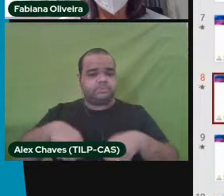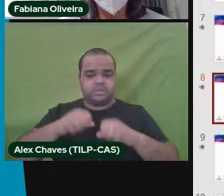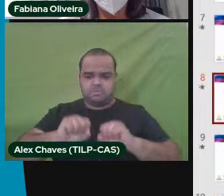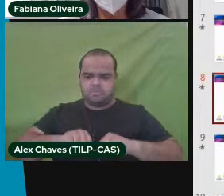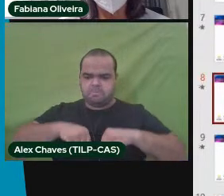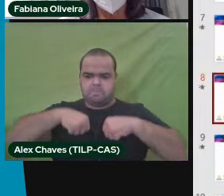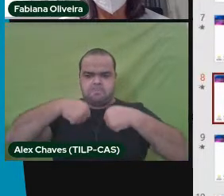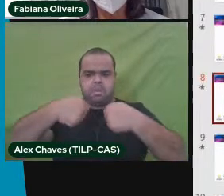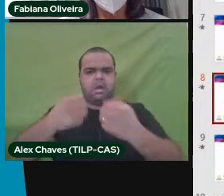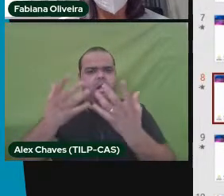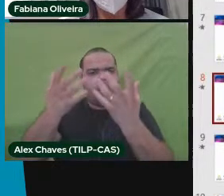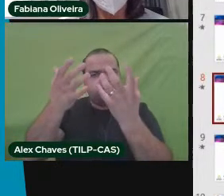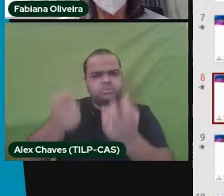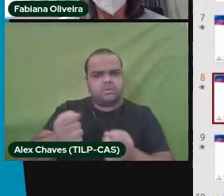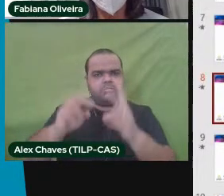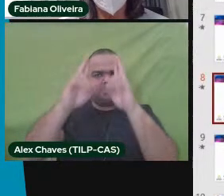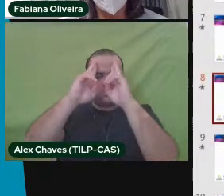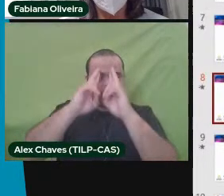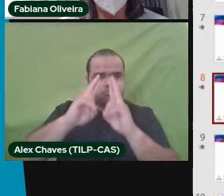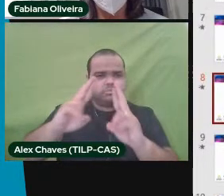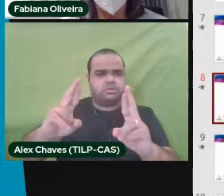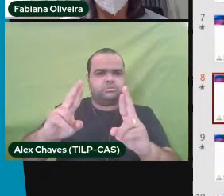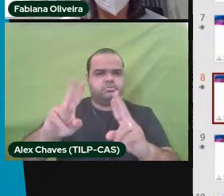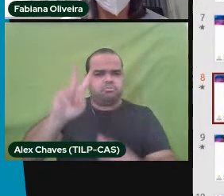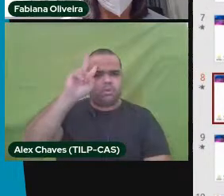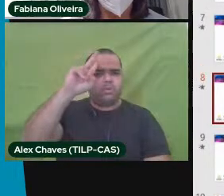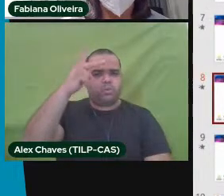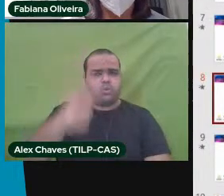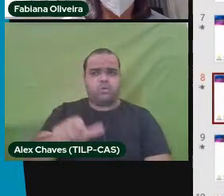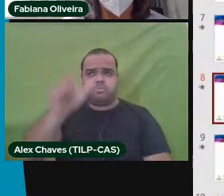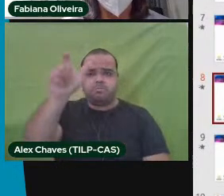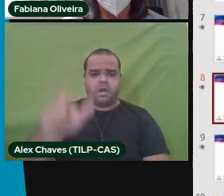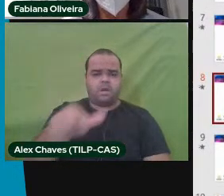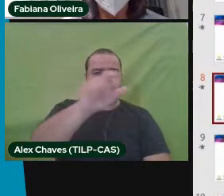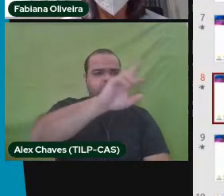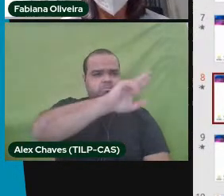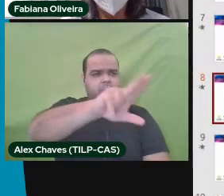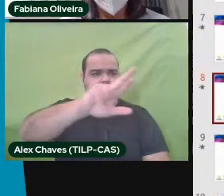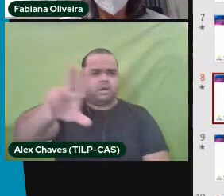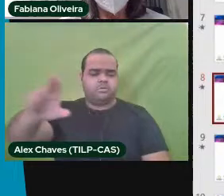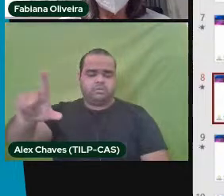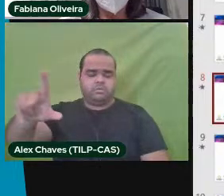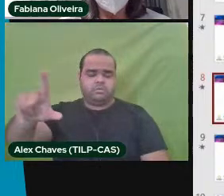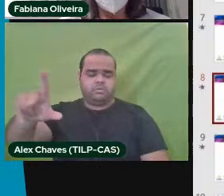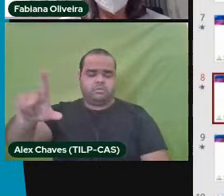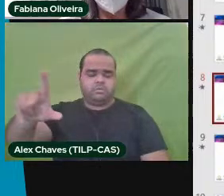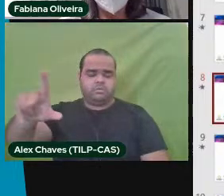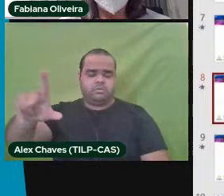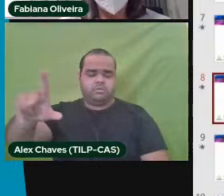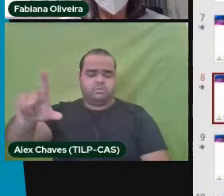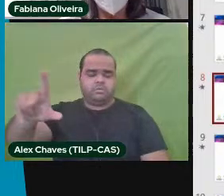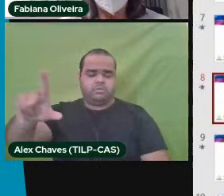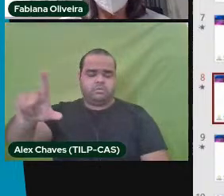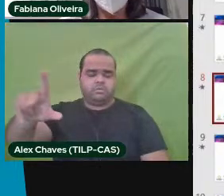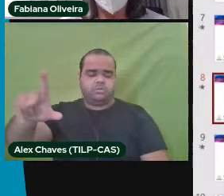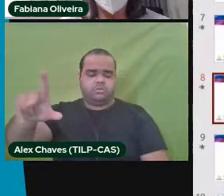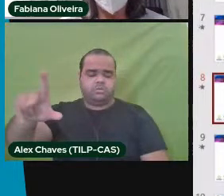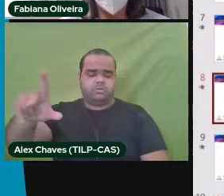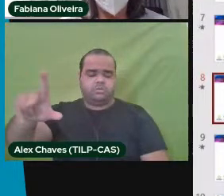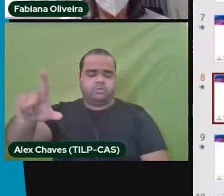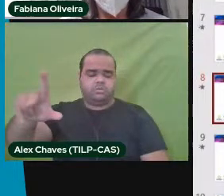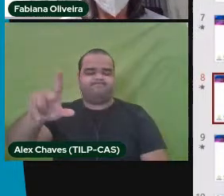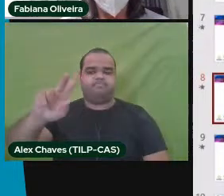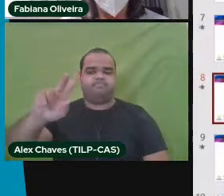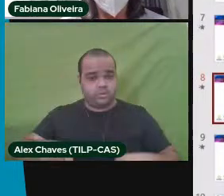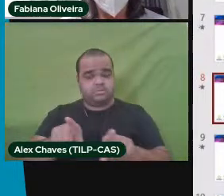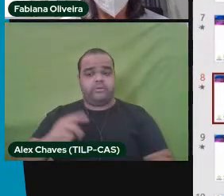aceitem, que reconheçam, que respeitem a diferença como um dado da realidade humana e que também valorizem a participação